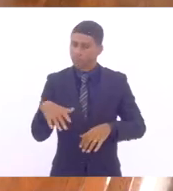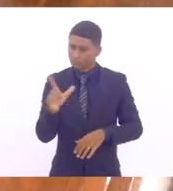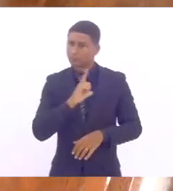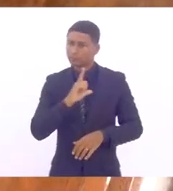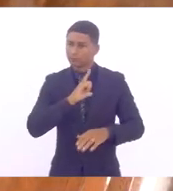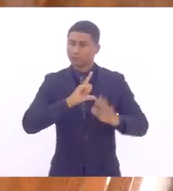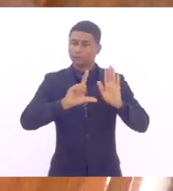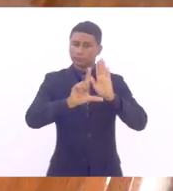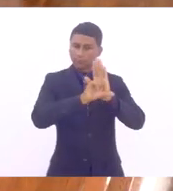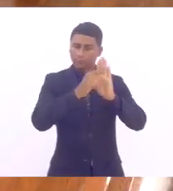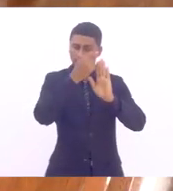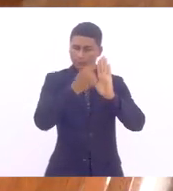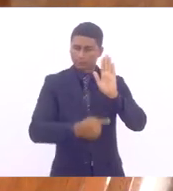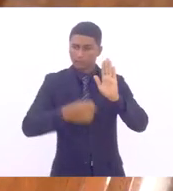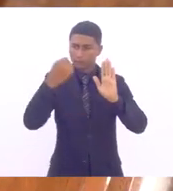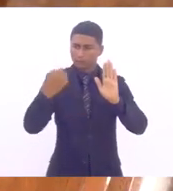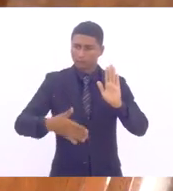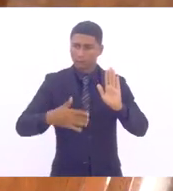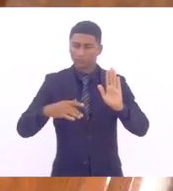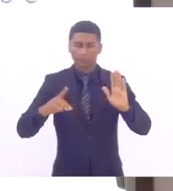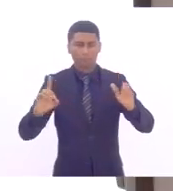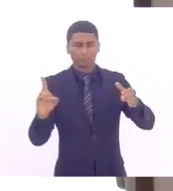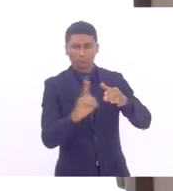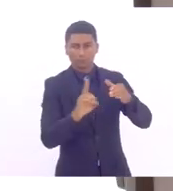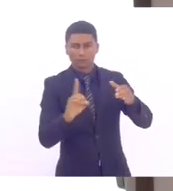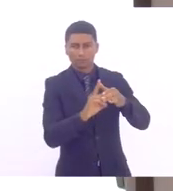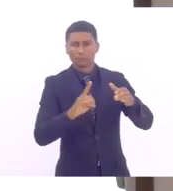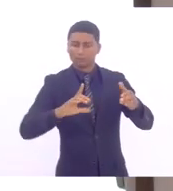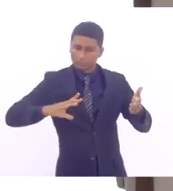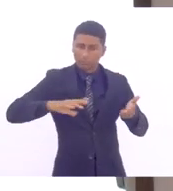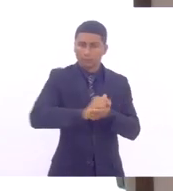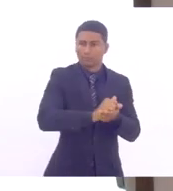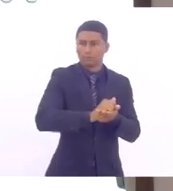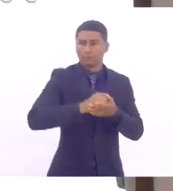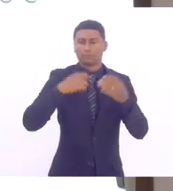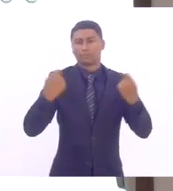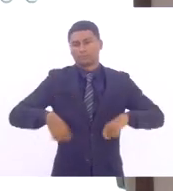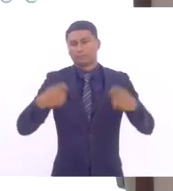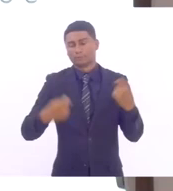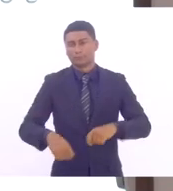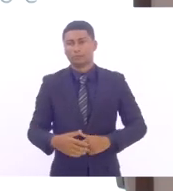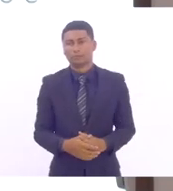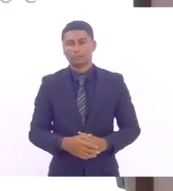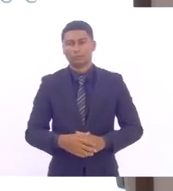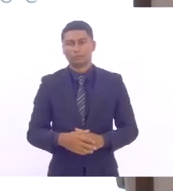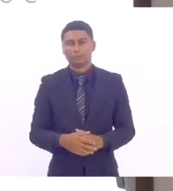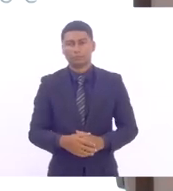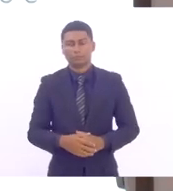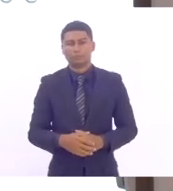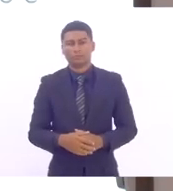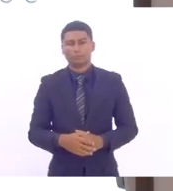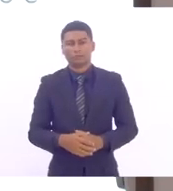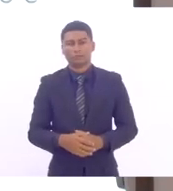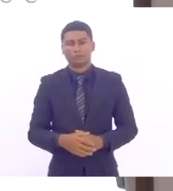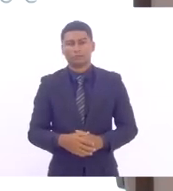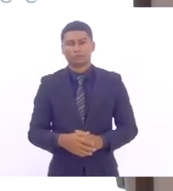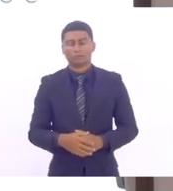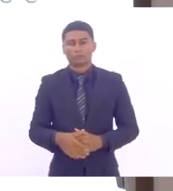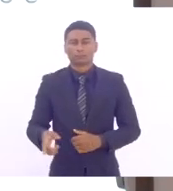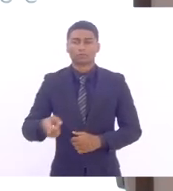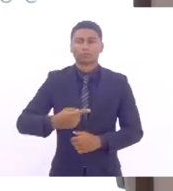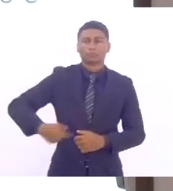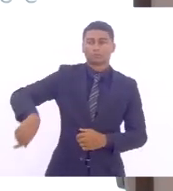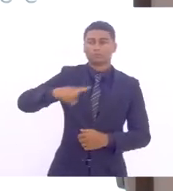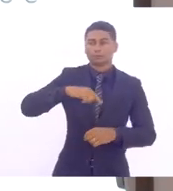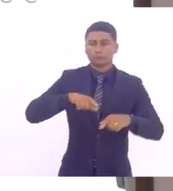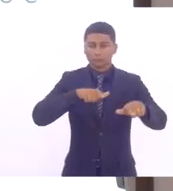do Torcedor. E aí, o embasamento... O embasamento da nossa atuação, né, dentro